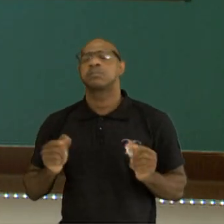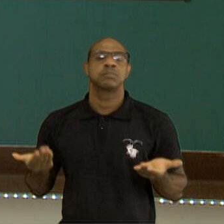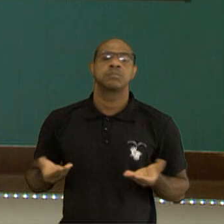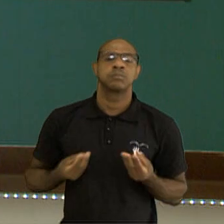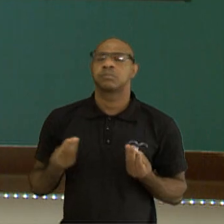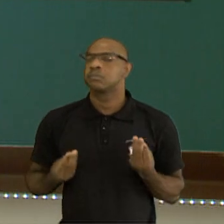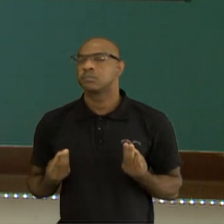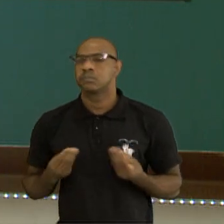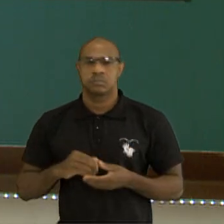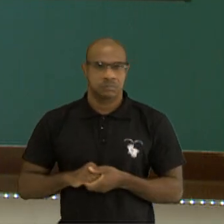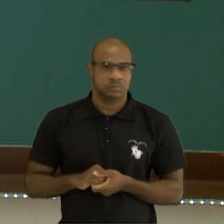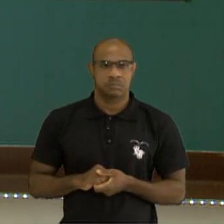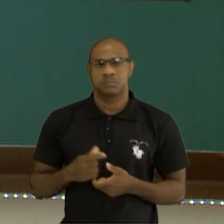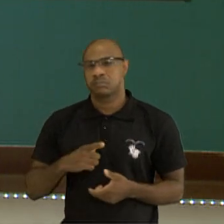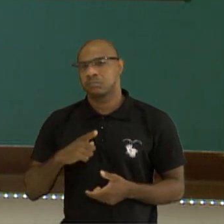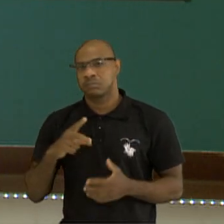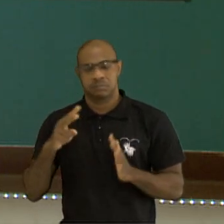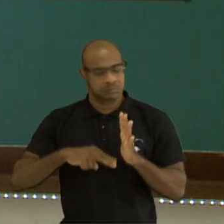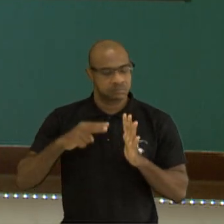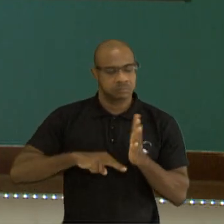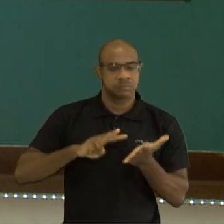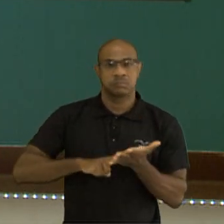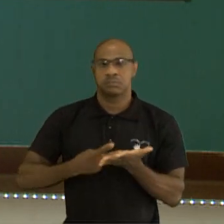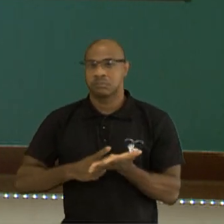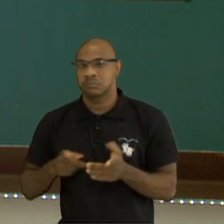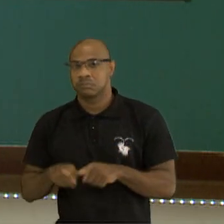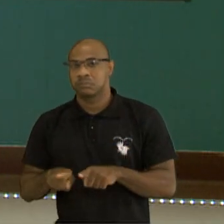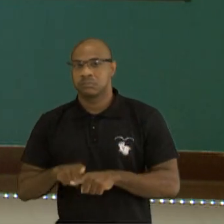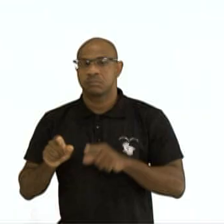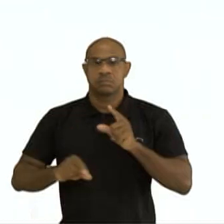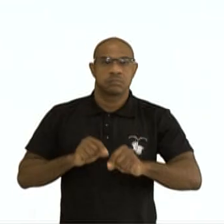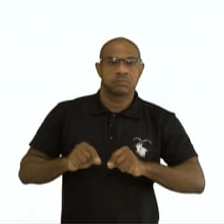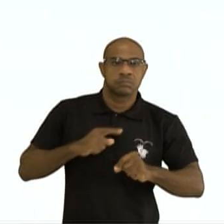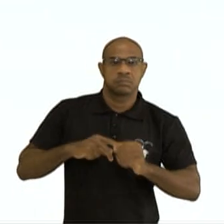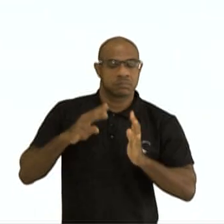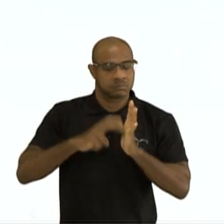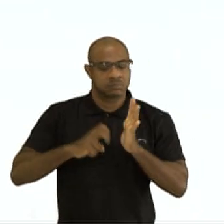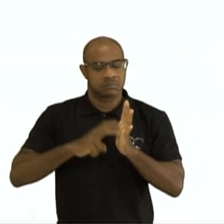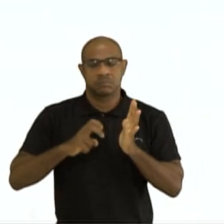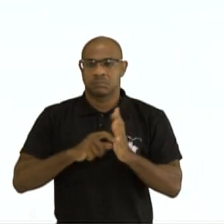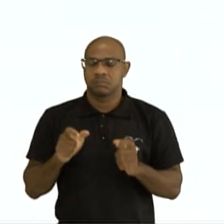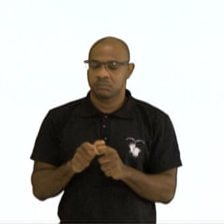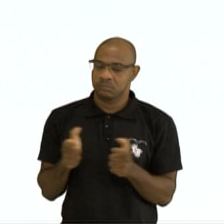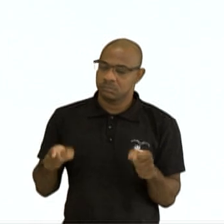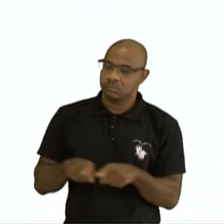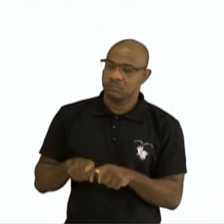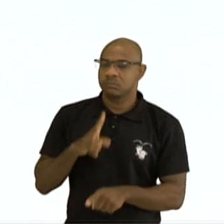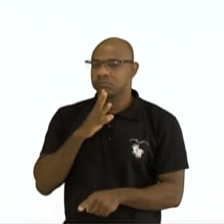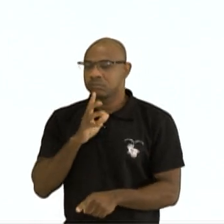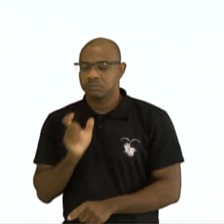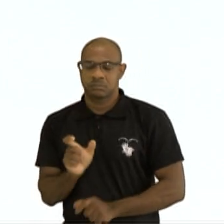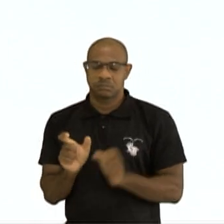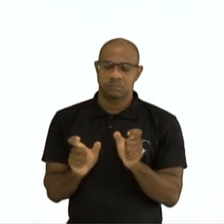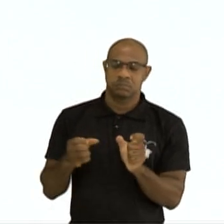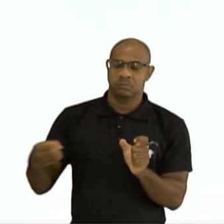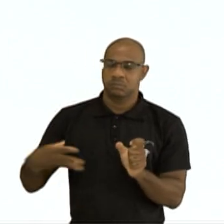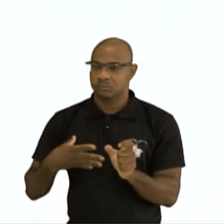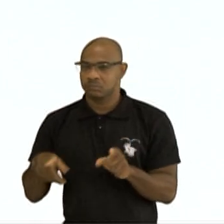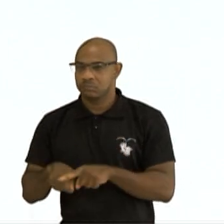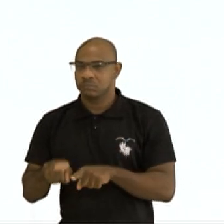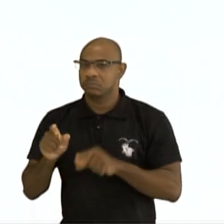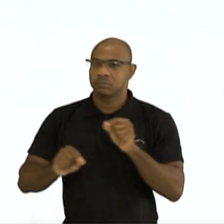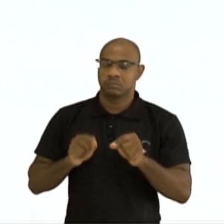tá ok? Teremos uma leitura e interpretação, vamos ampliar nosso vocabulário, ou seja, vamos conhecer palavras novas e nós